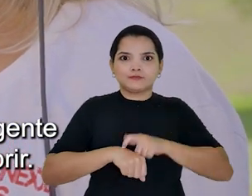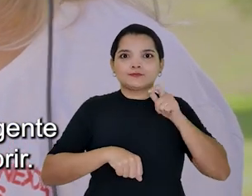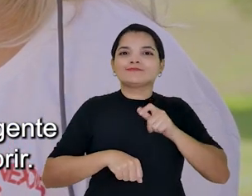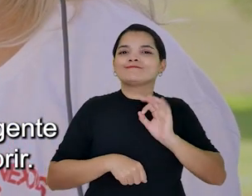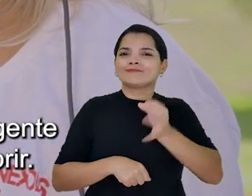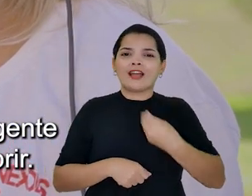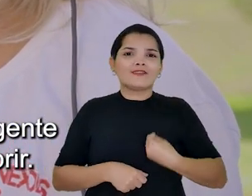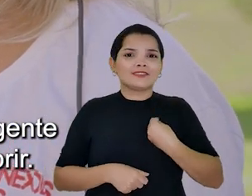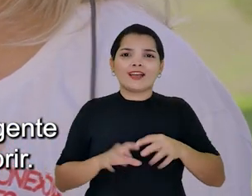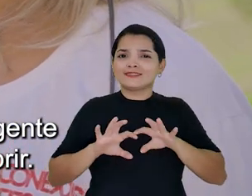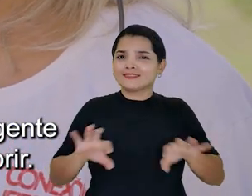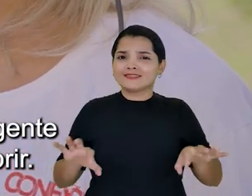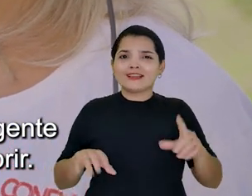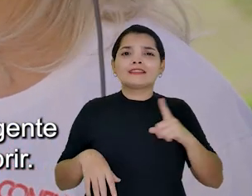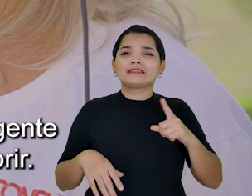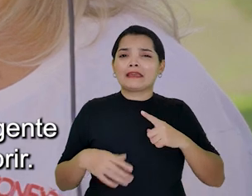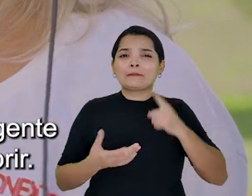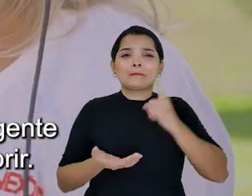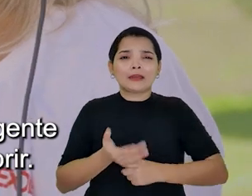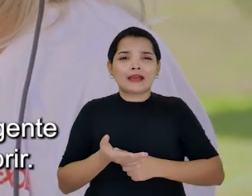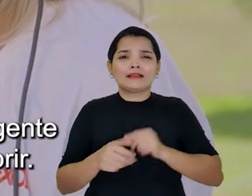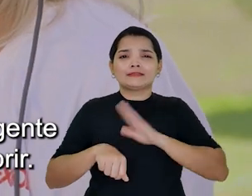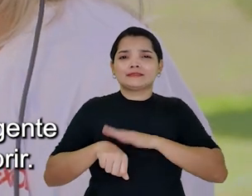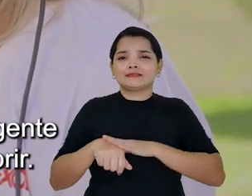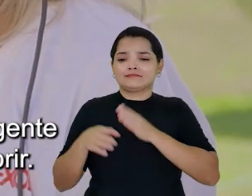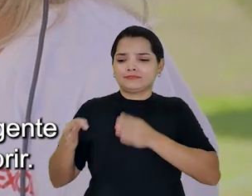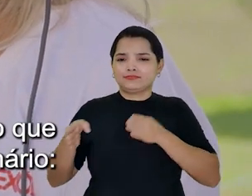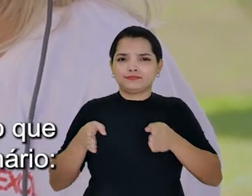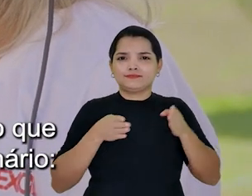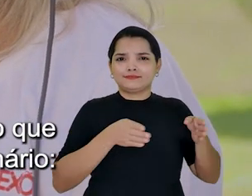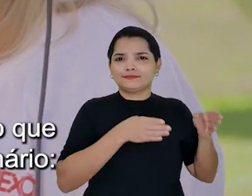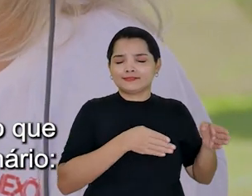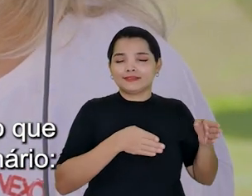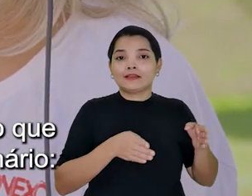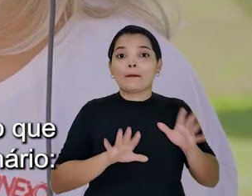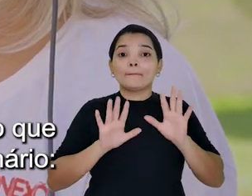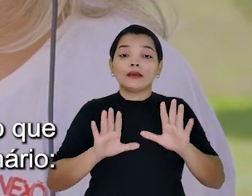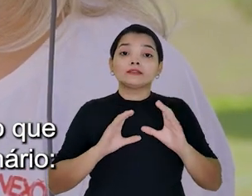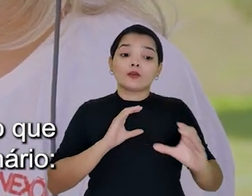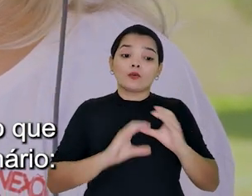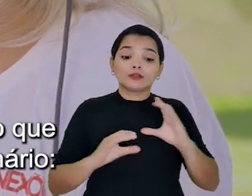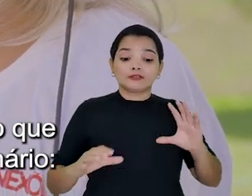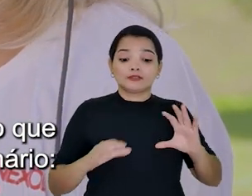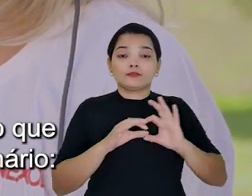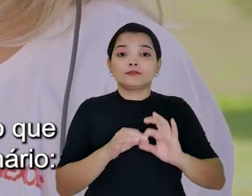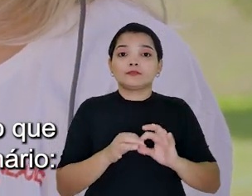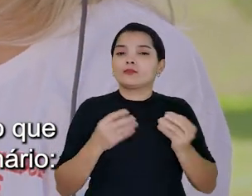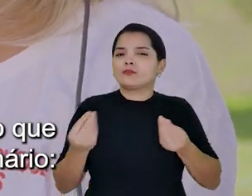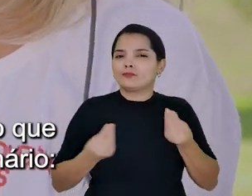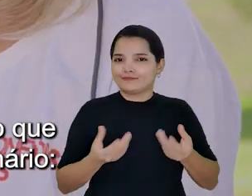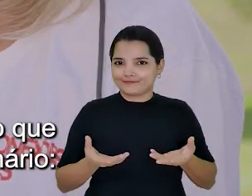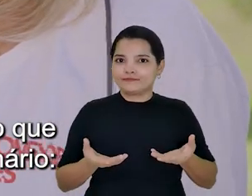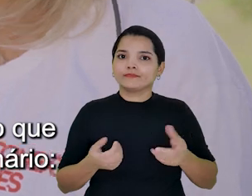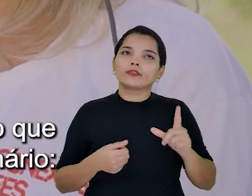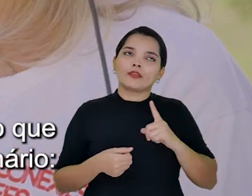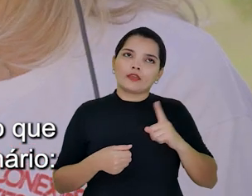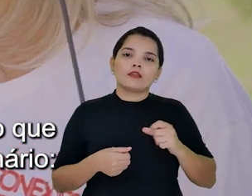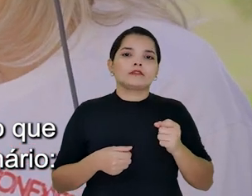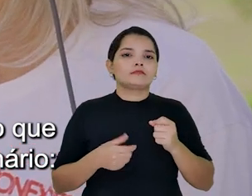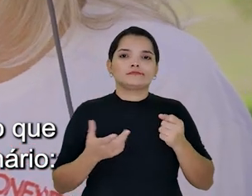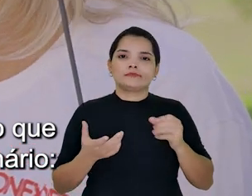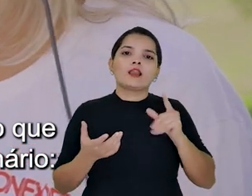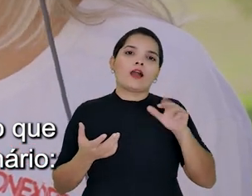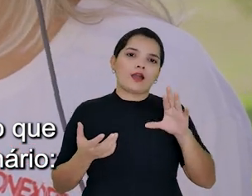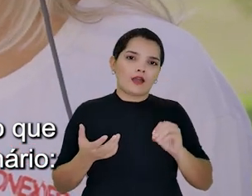nossa vida né A gente tá cheio de meta cheio de prazos para cumprir e como é que entra a comunicação nisso né claro que existem muitos outros